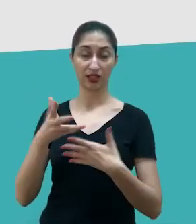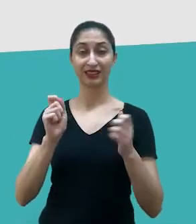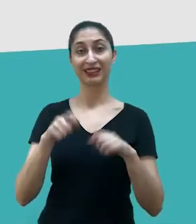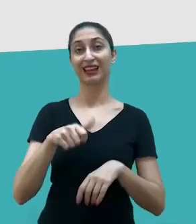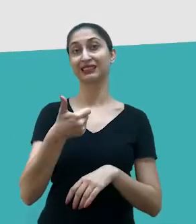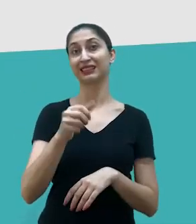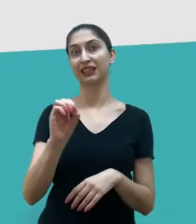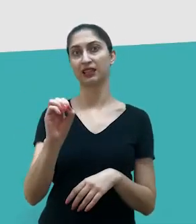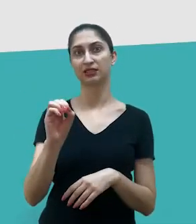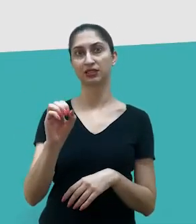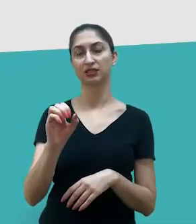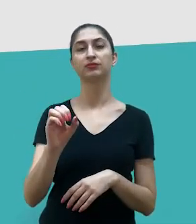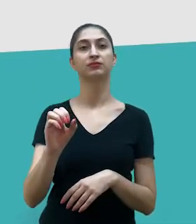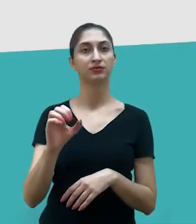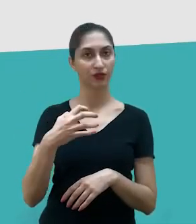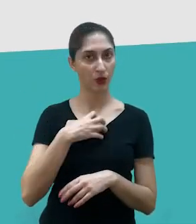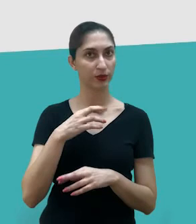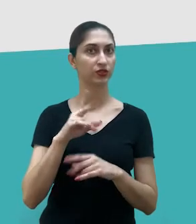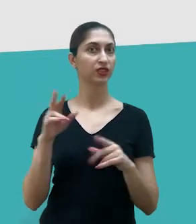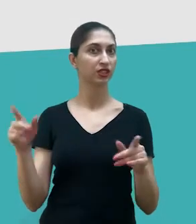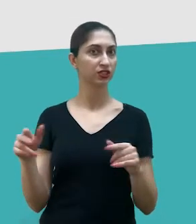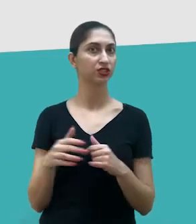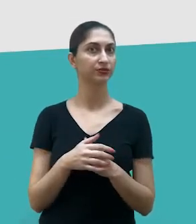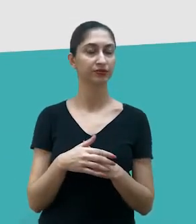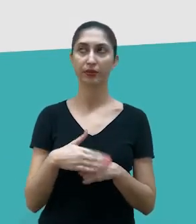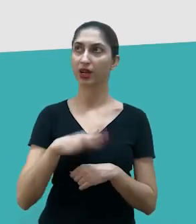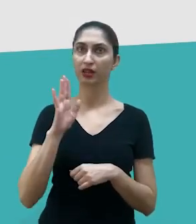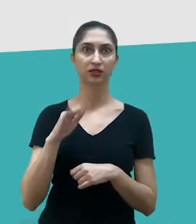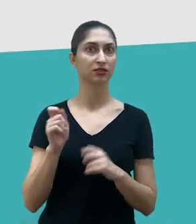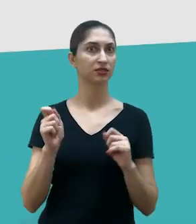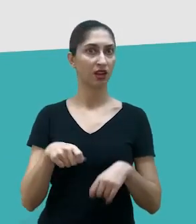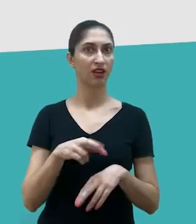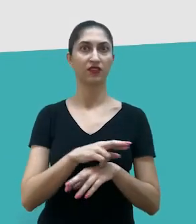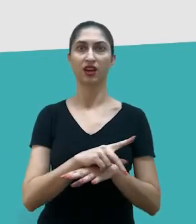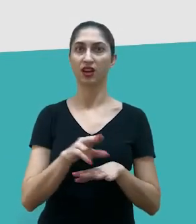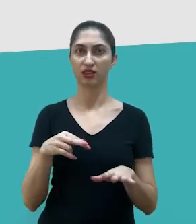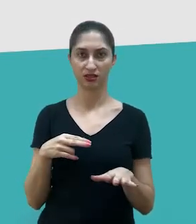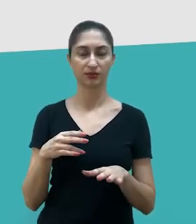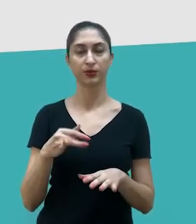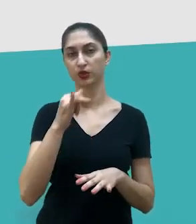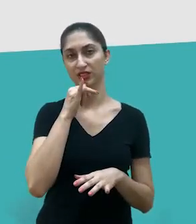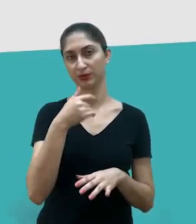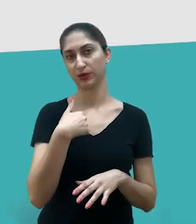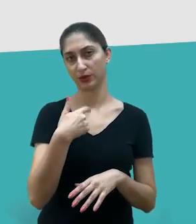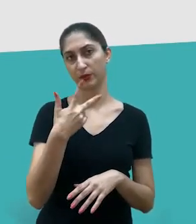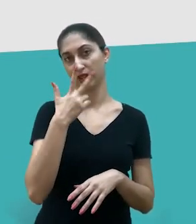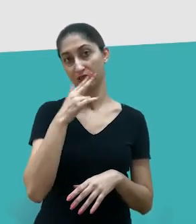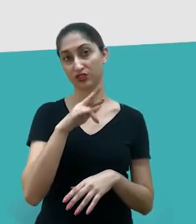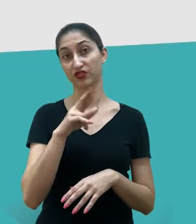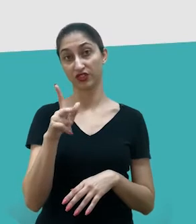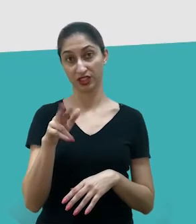de 10 looks, mais de 10 variações. Então, eu vou parecer